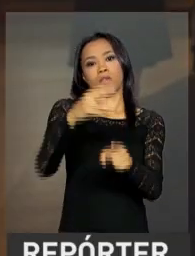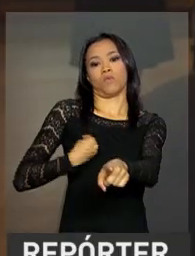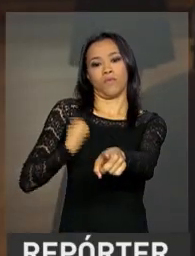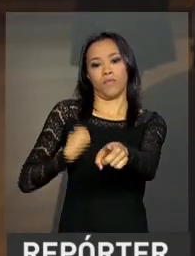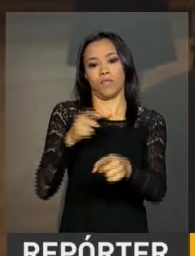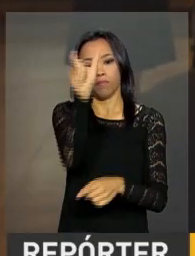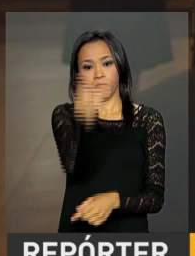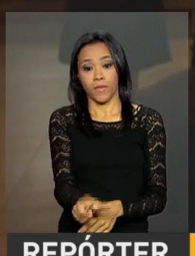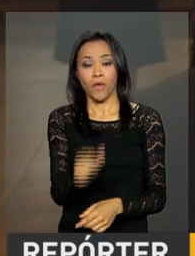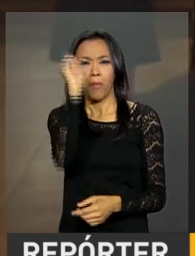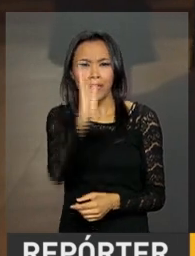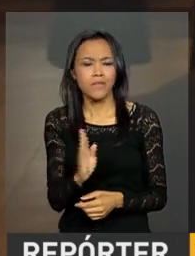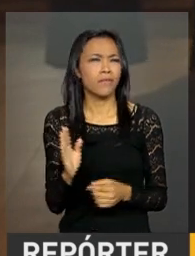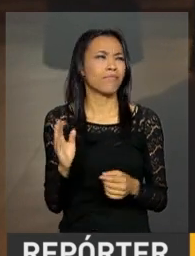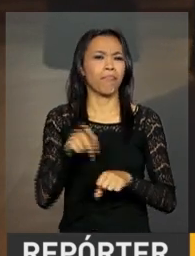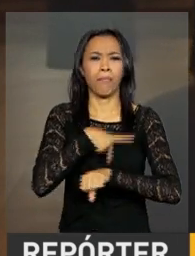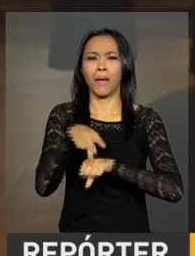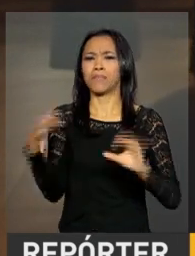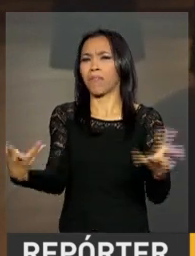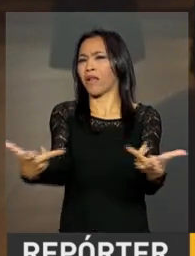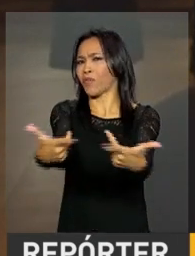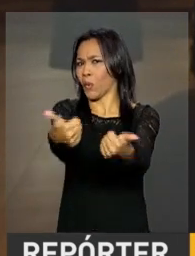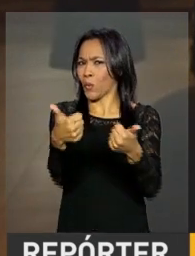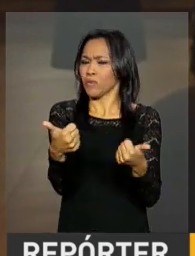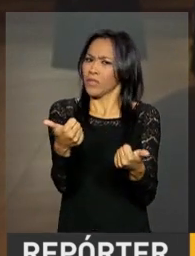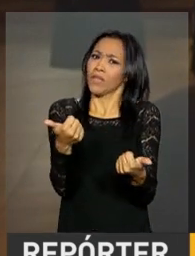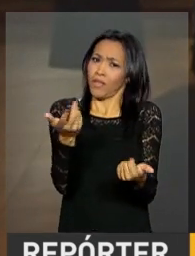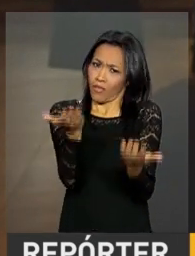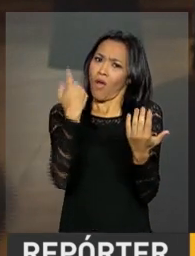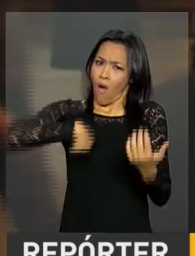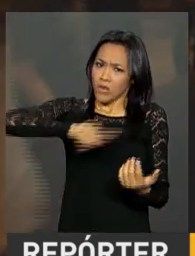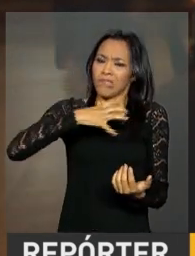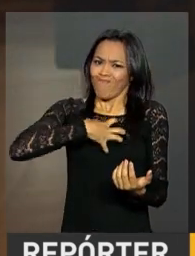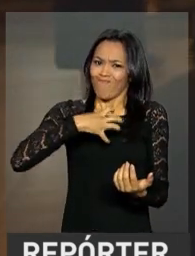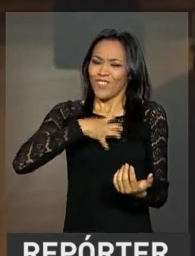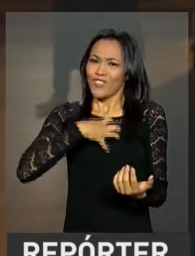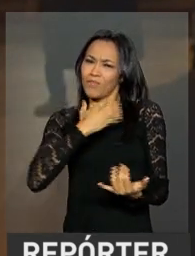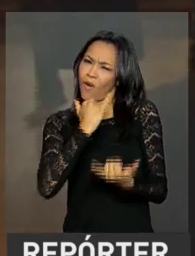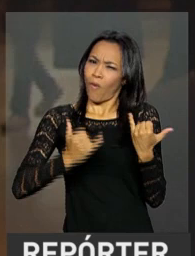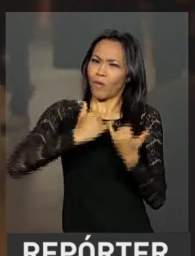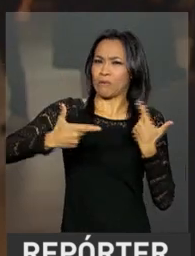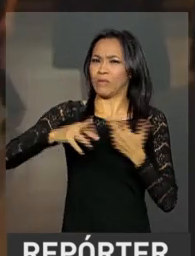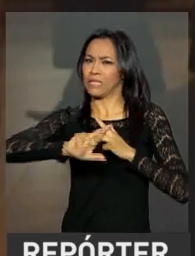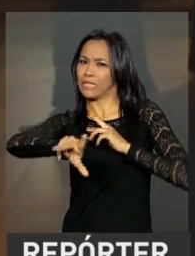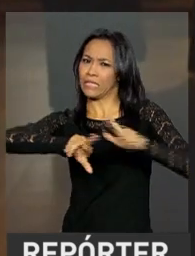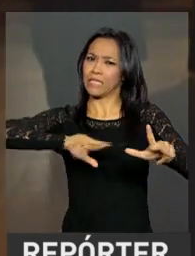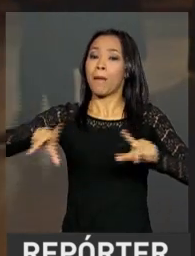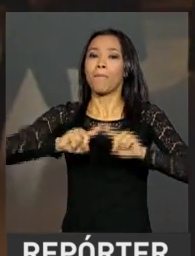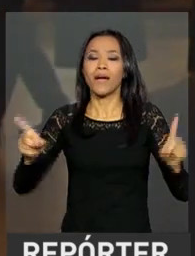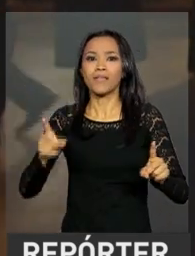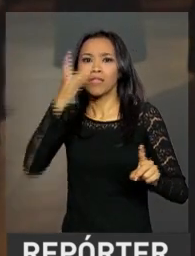Brasil é um país maravilhoso apesar das nossas dificuldades hoje mas em termos de calor